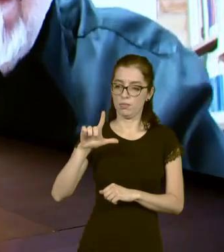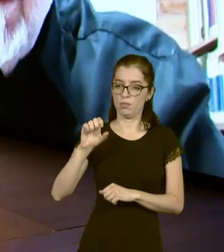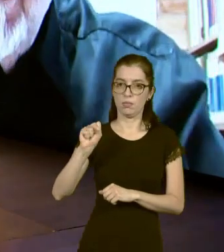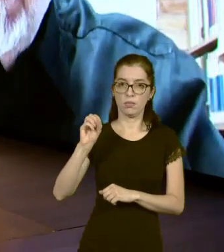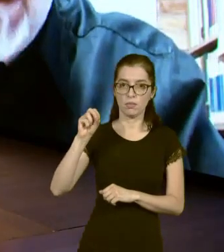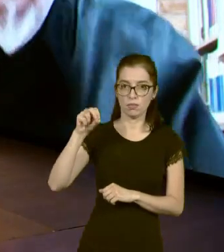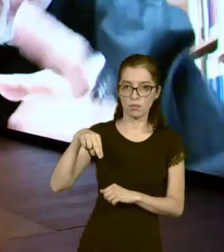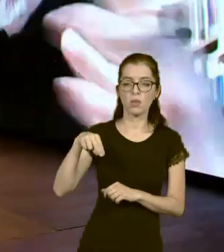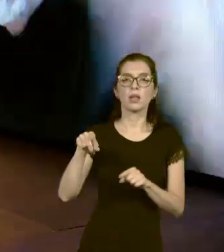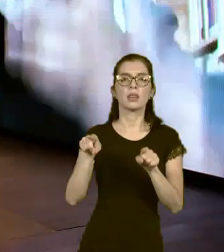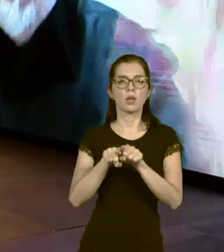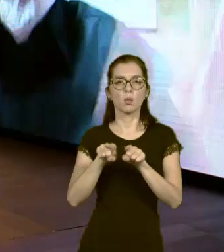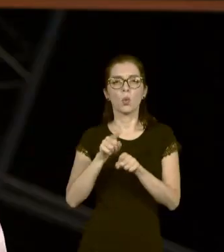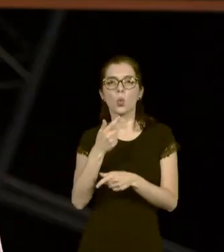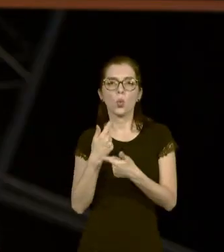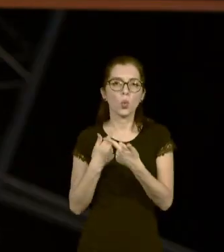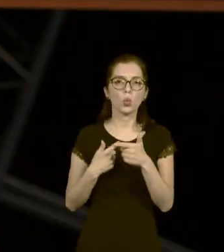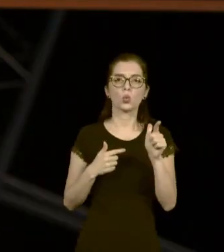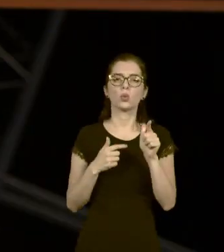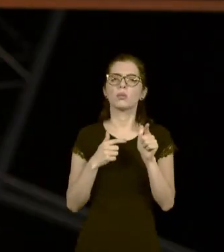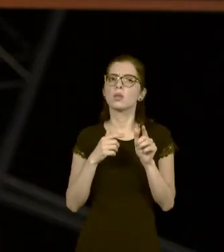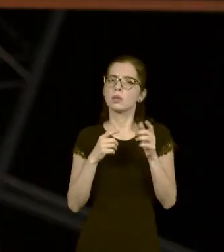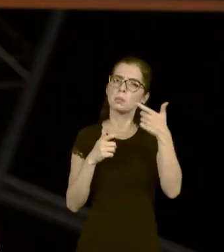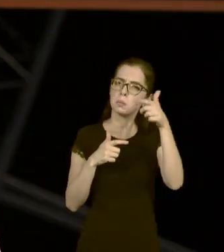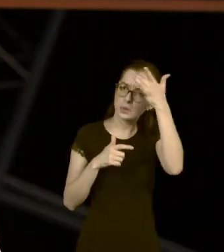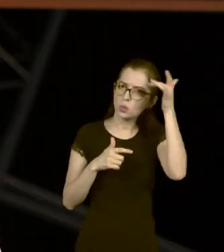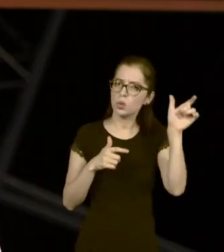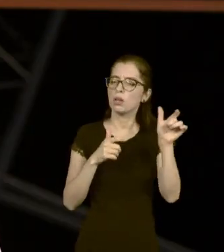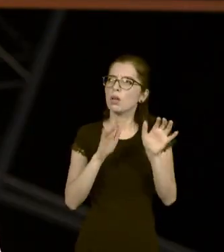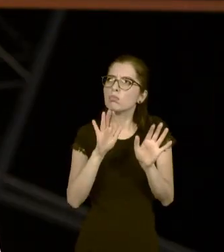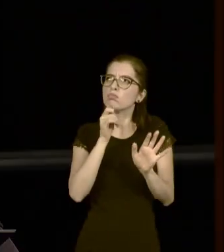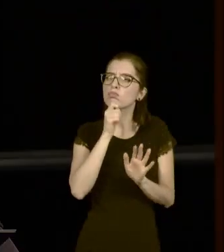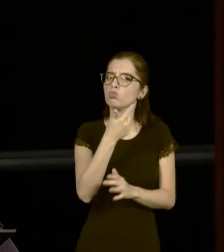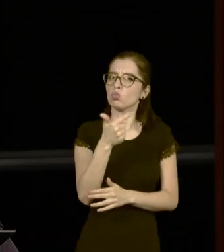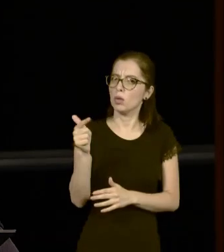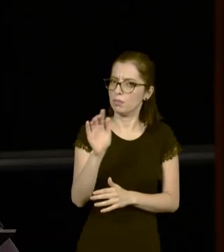nenhum. Nada, não teve. Nós não fomos um dos 3.